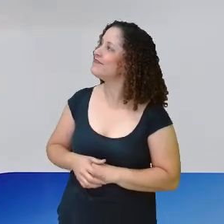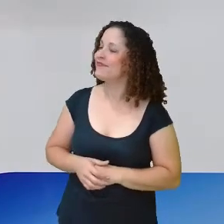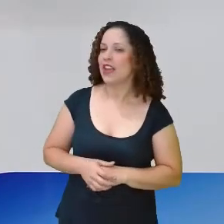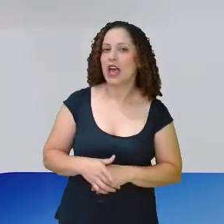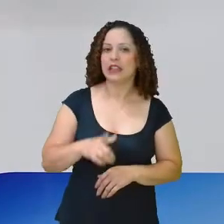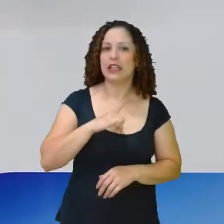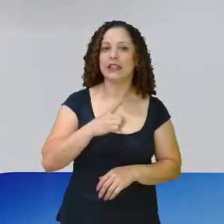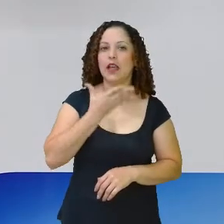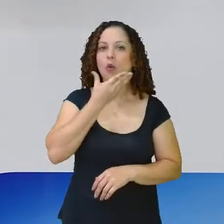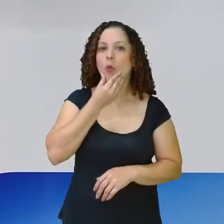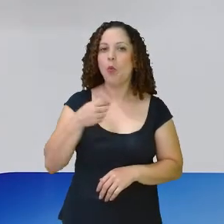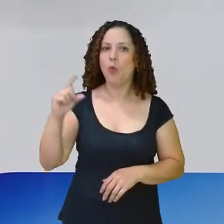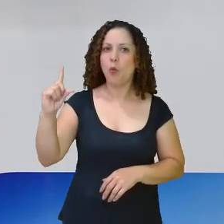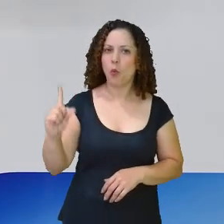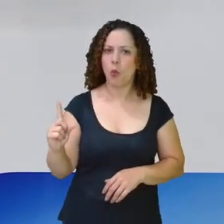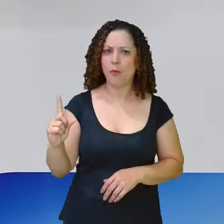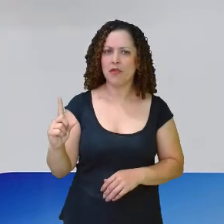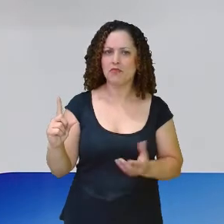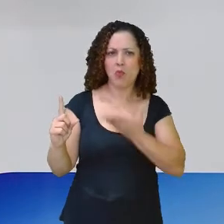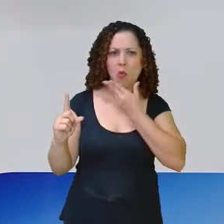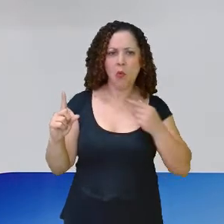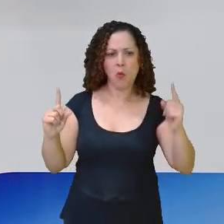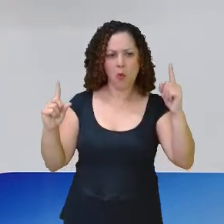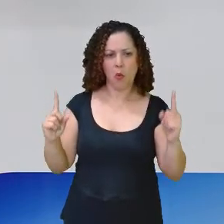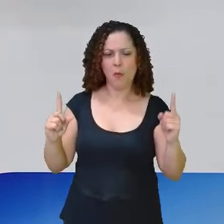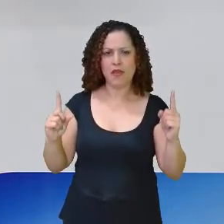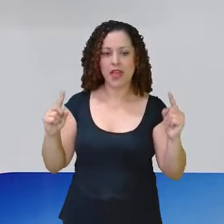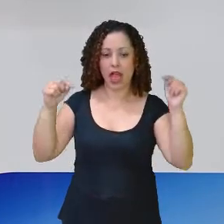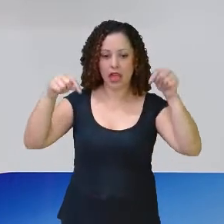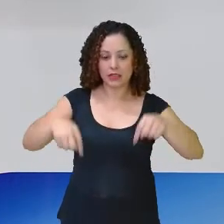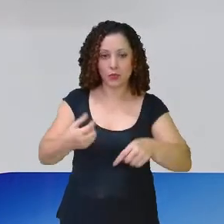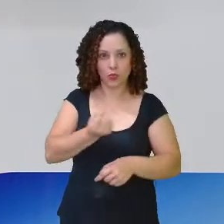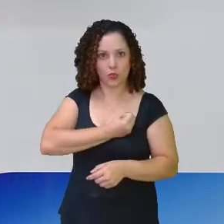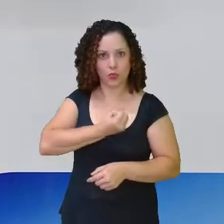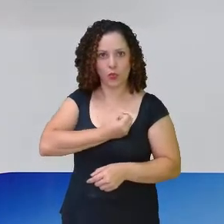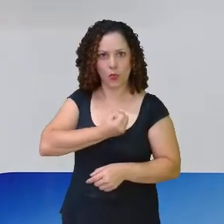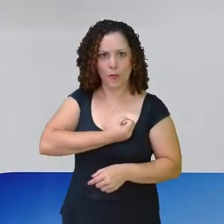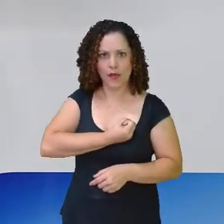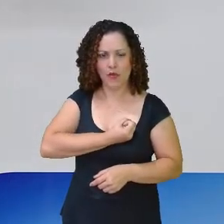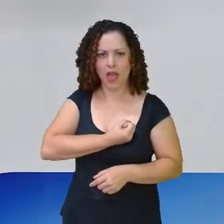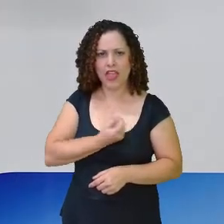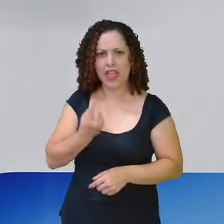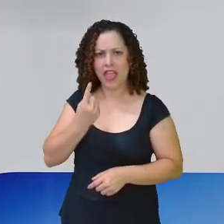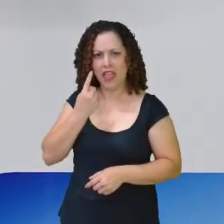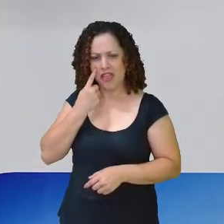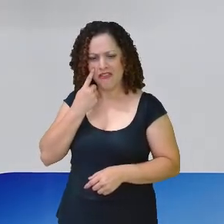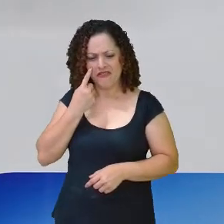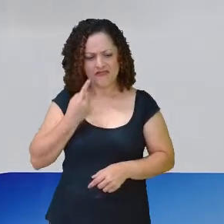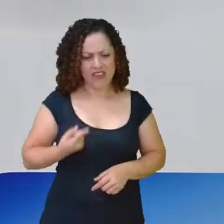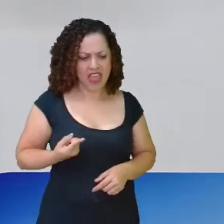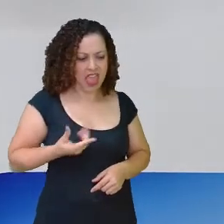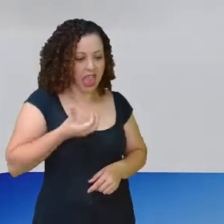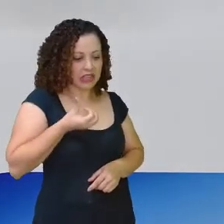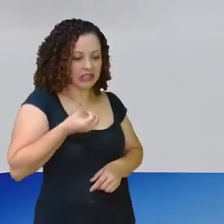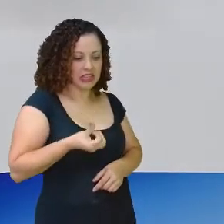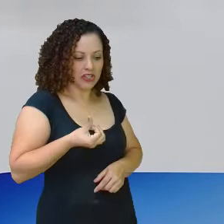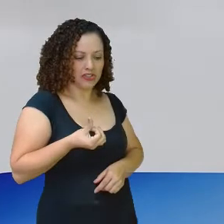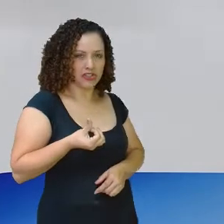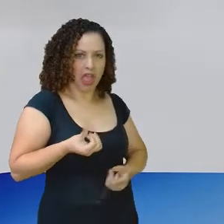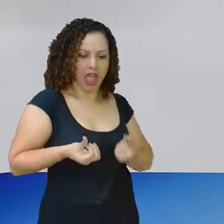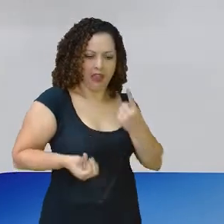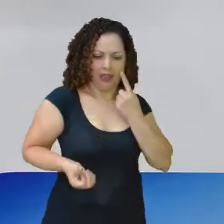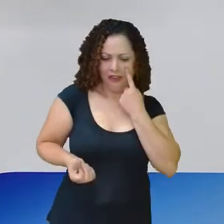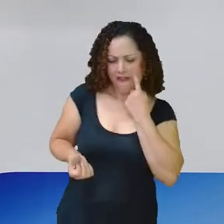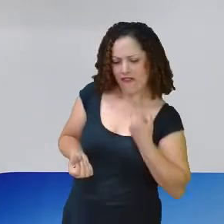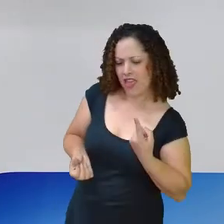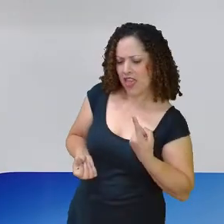um homem dizendo que o número que está no chão é o número 6. E do outro lado, eu tenho um outro homem dizendo